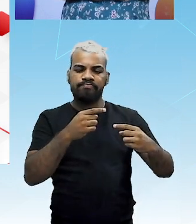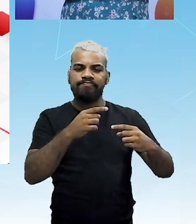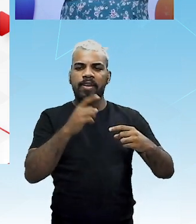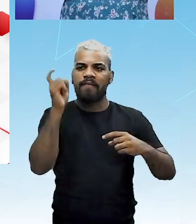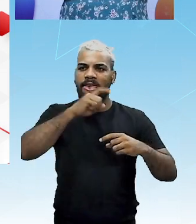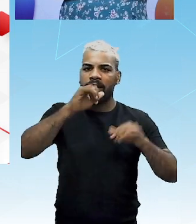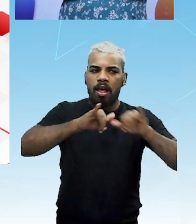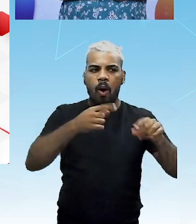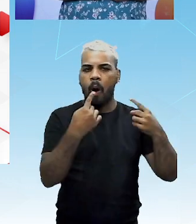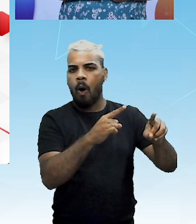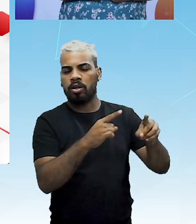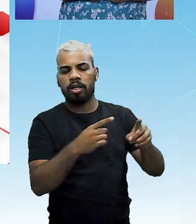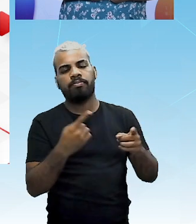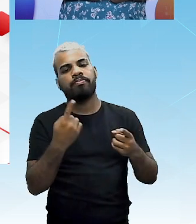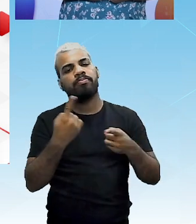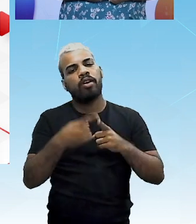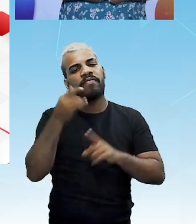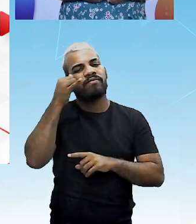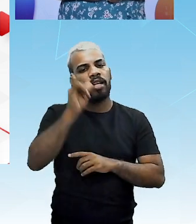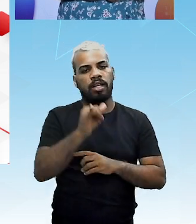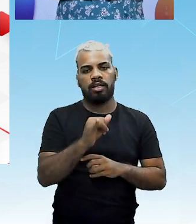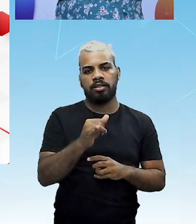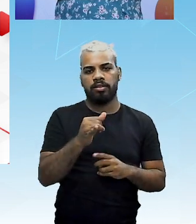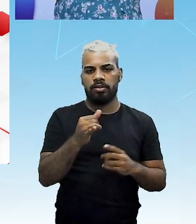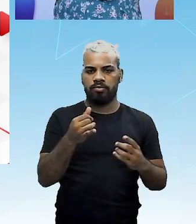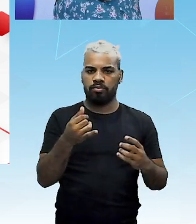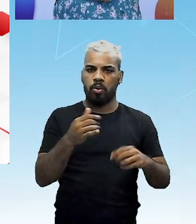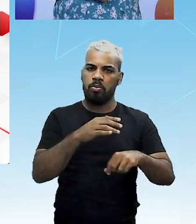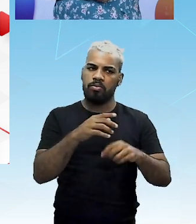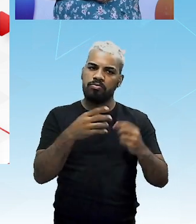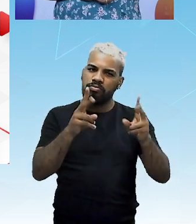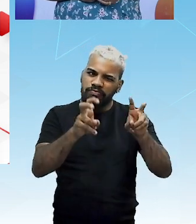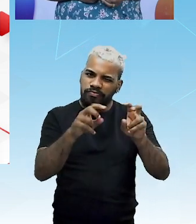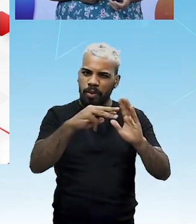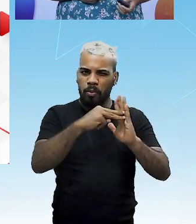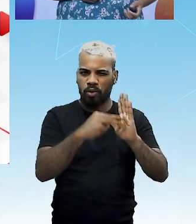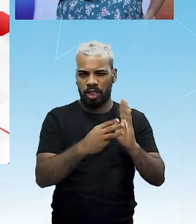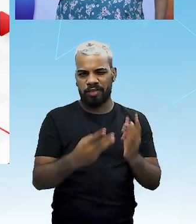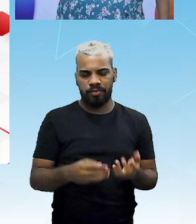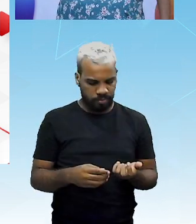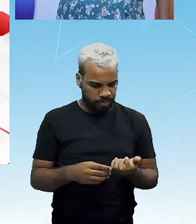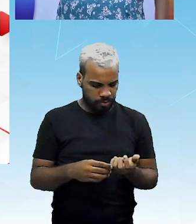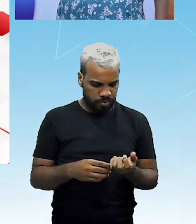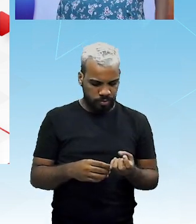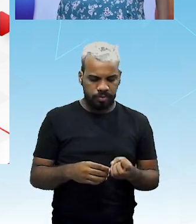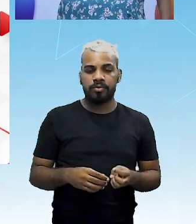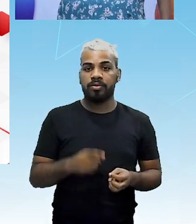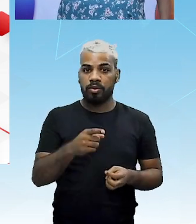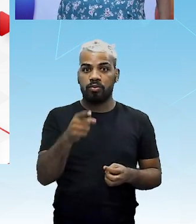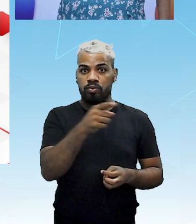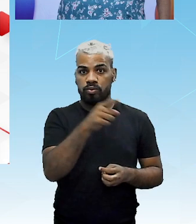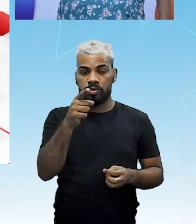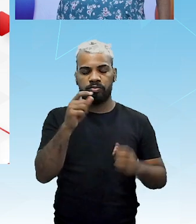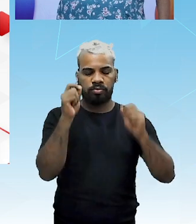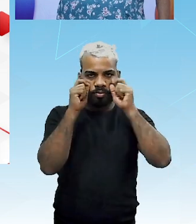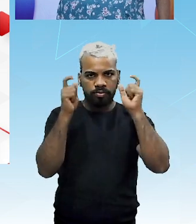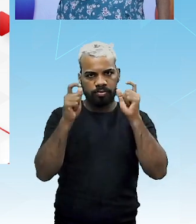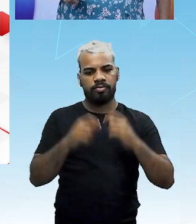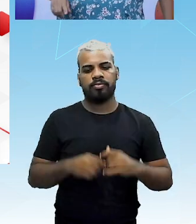para coibir esse tipo de situação, tá? Então, ó, fique